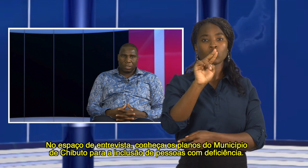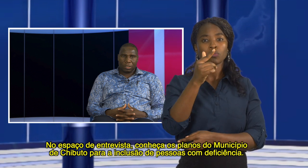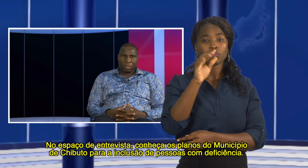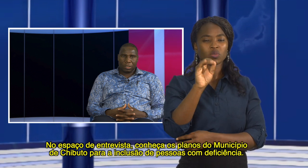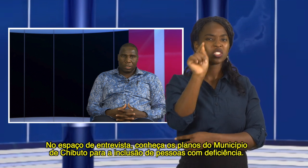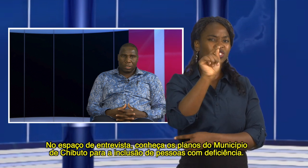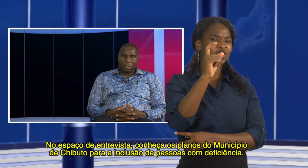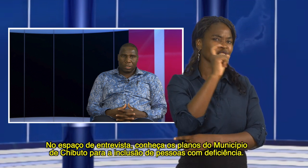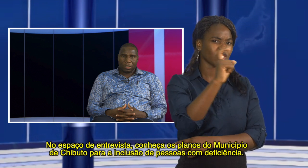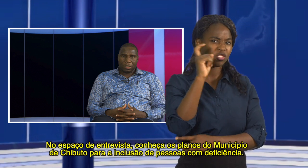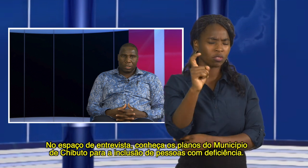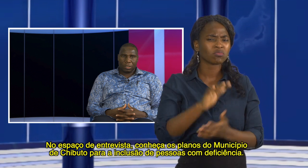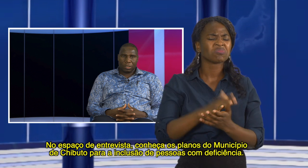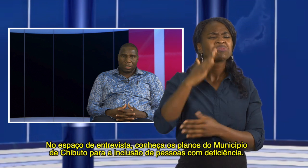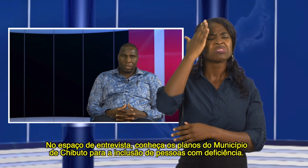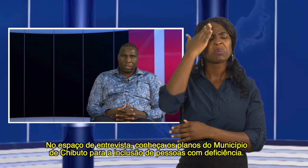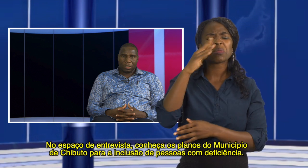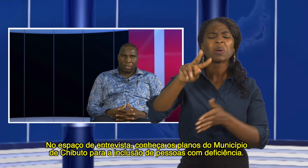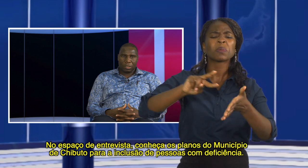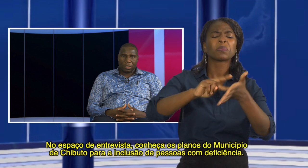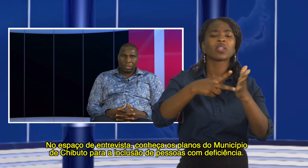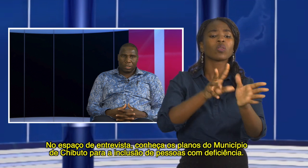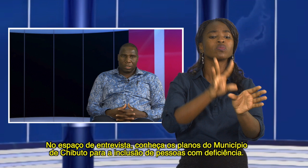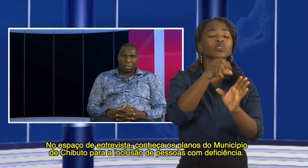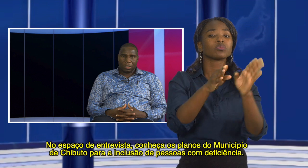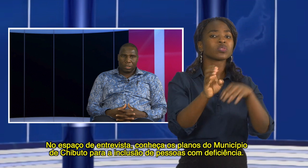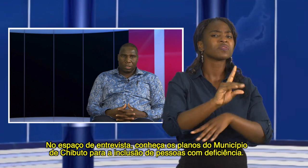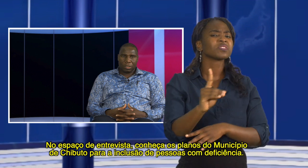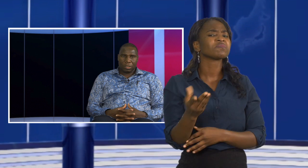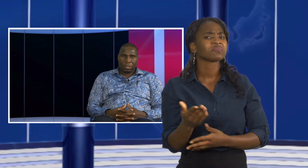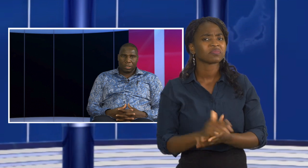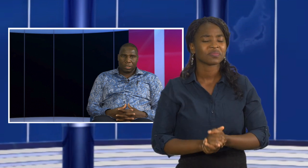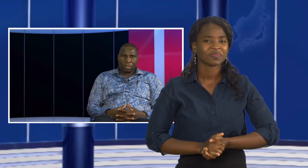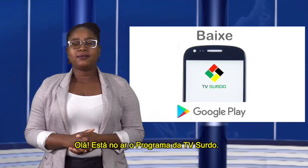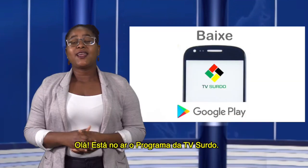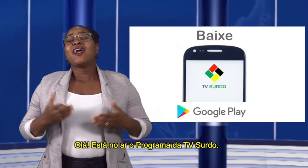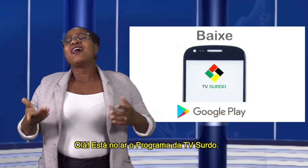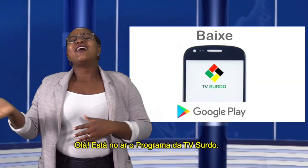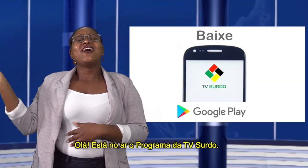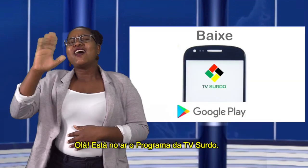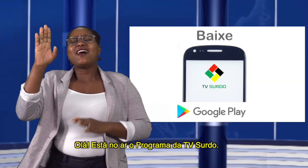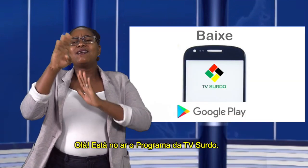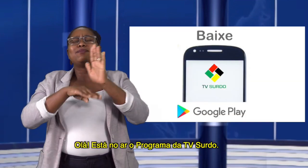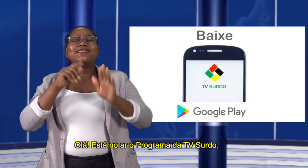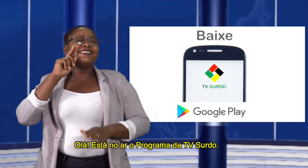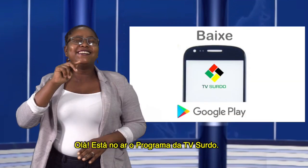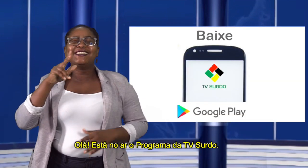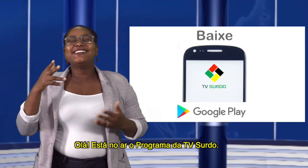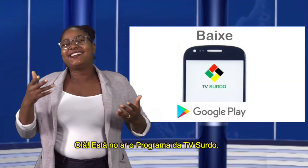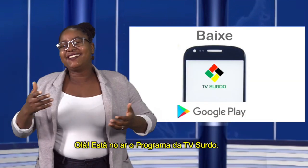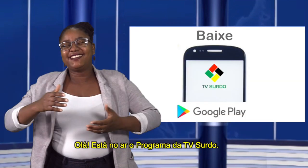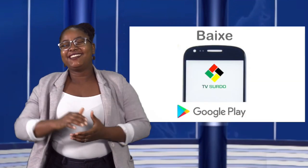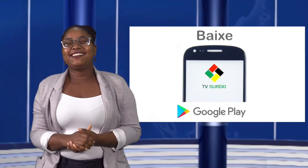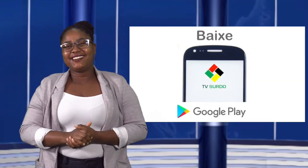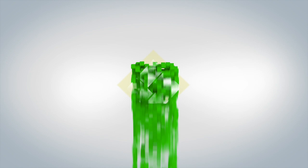os planos do município de Chibuto para a inclusão de pessoas com deficiência. Olá! Está no ar o programa da